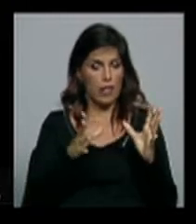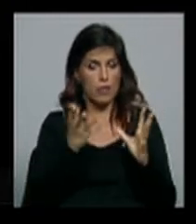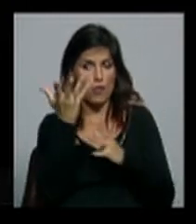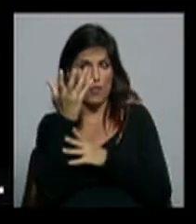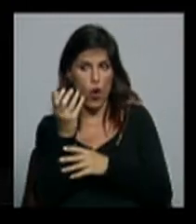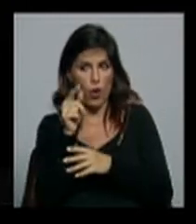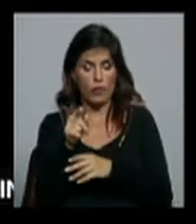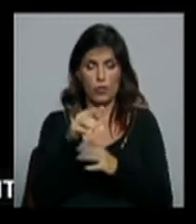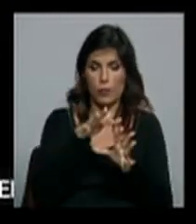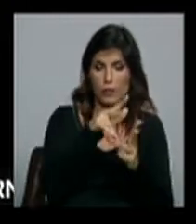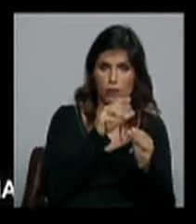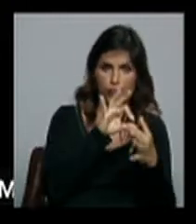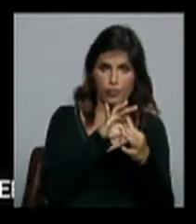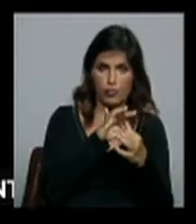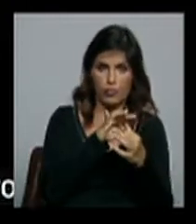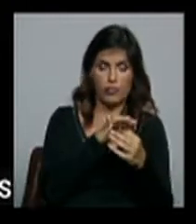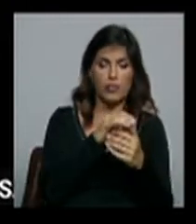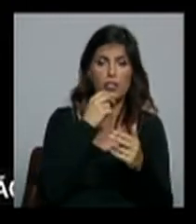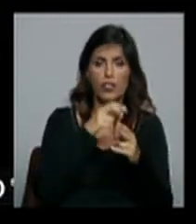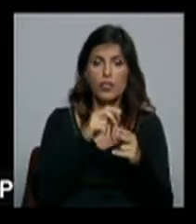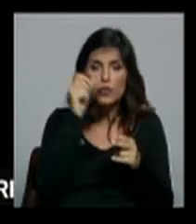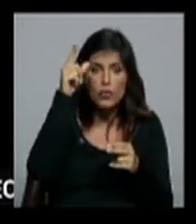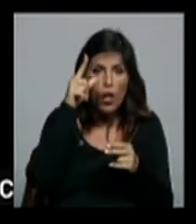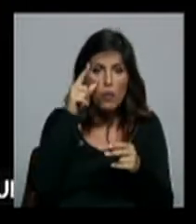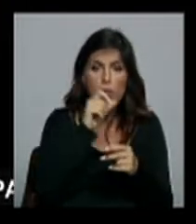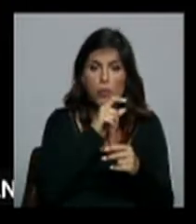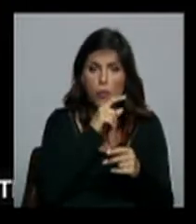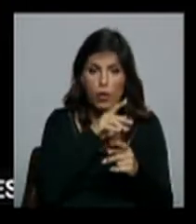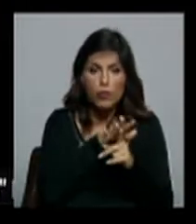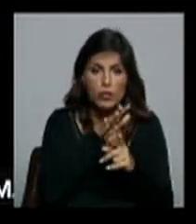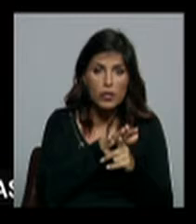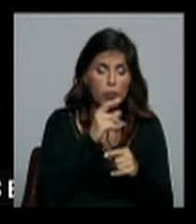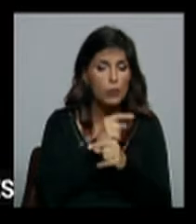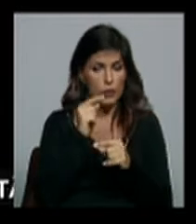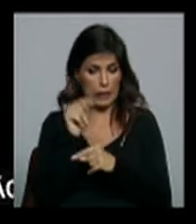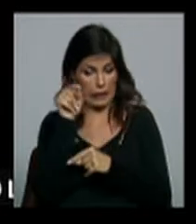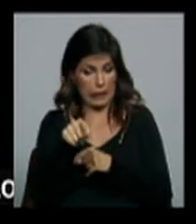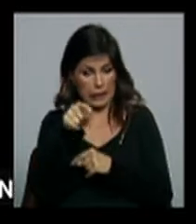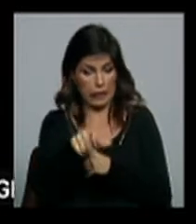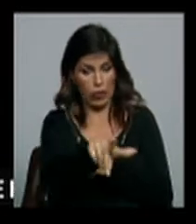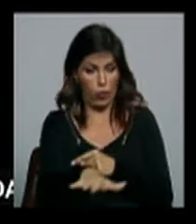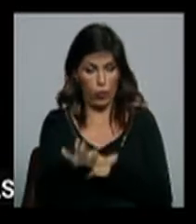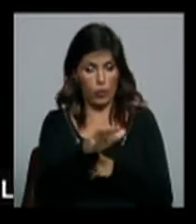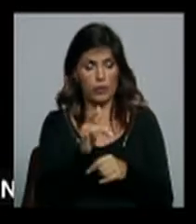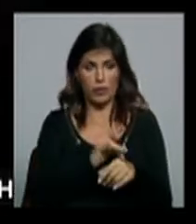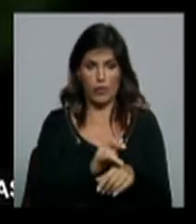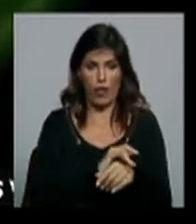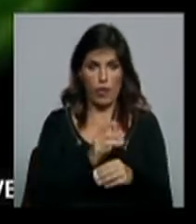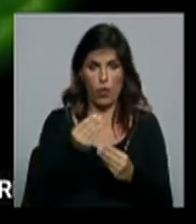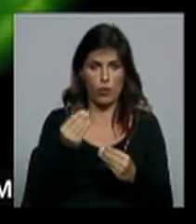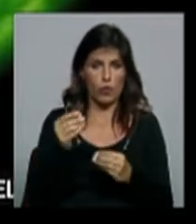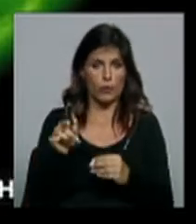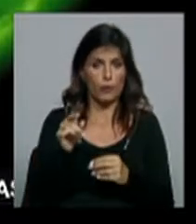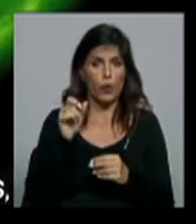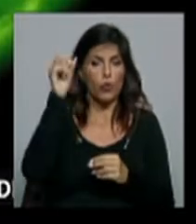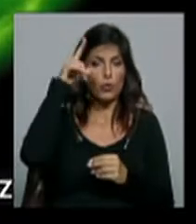também interagir com a intimidade energética do Sol? Porque o que diz este estudo é o seguinte: aquela zona tacoclina é muito sensível e o